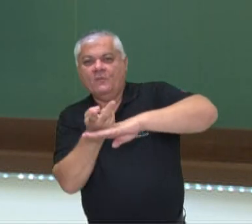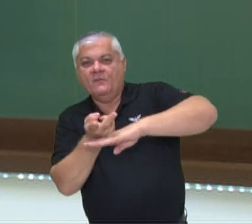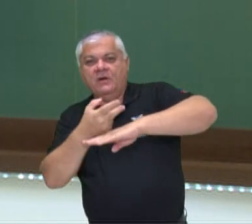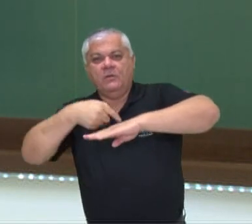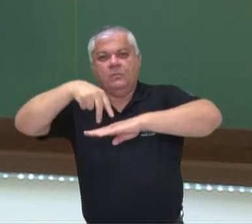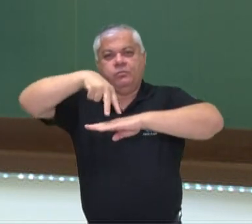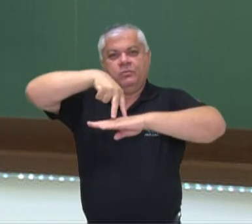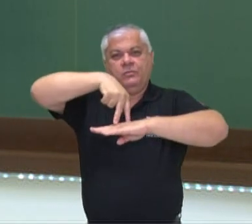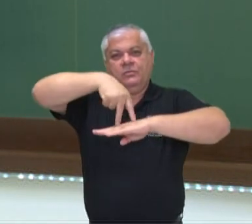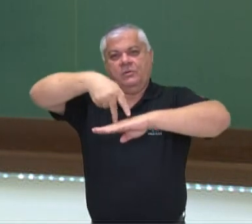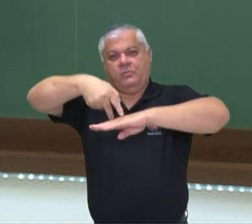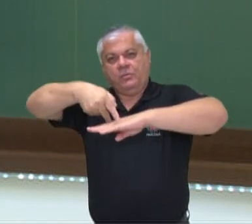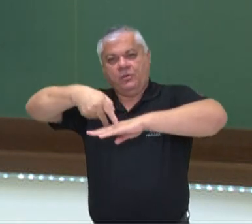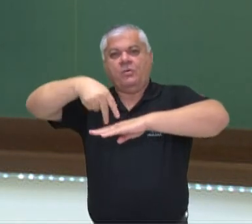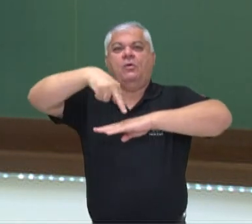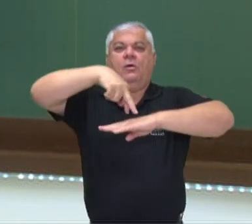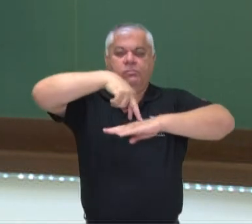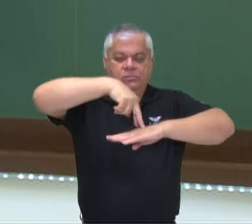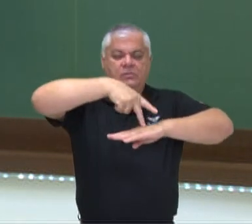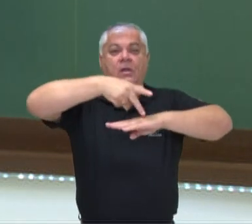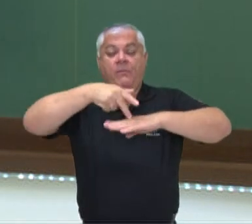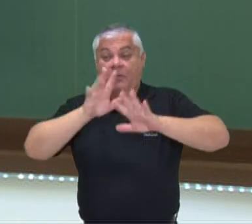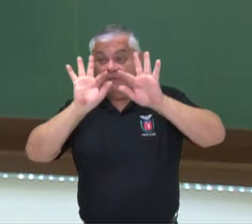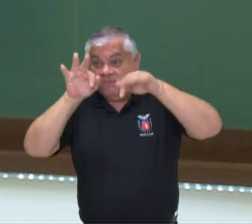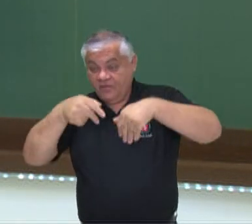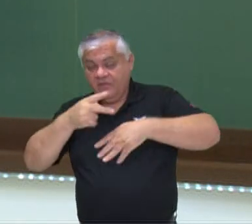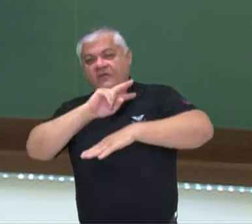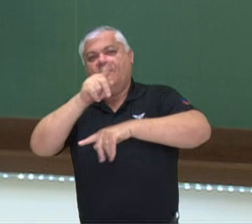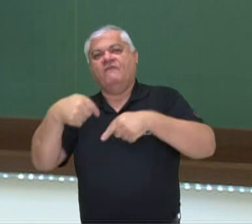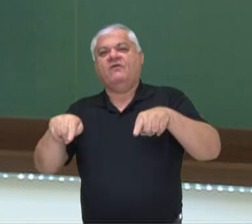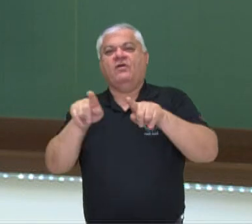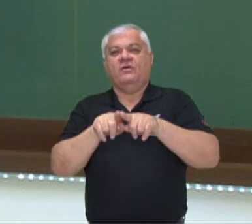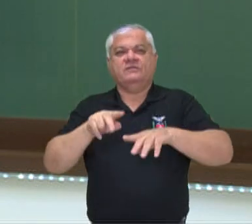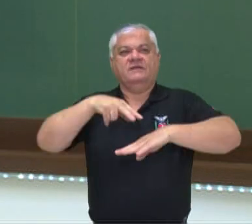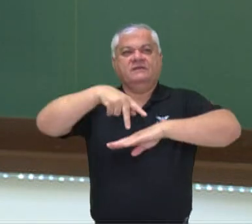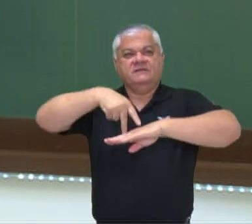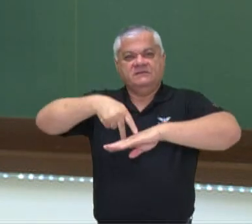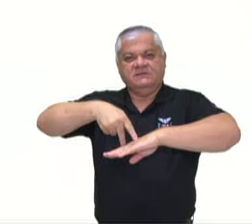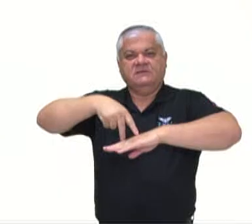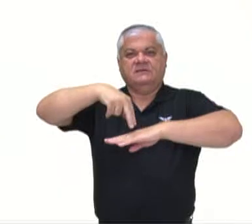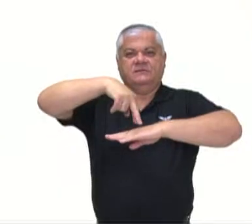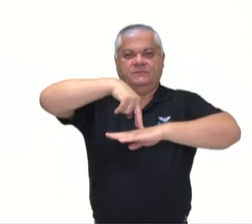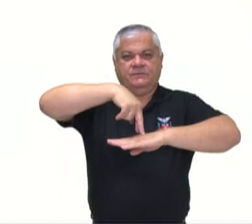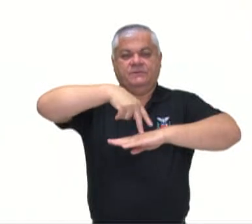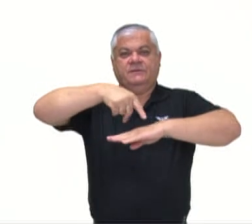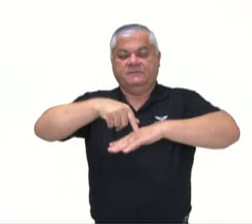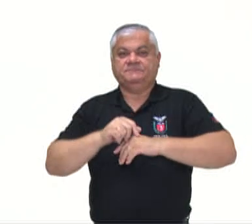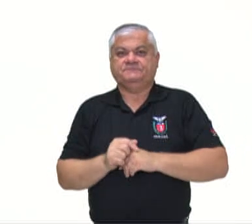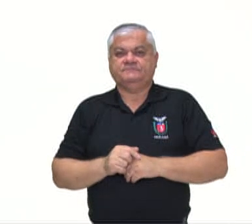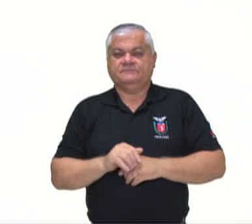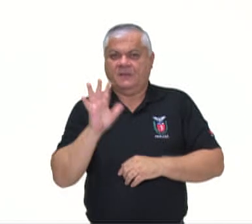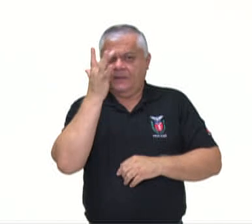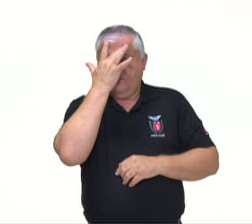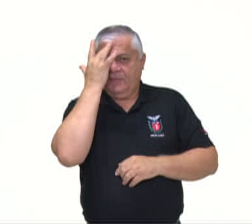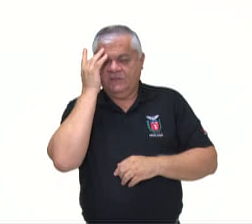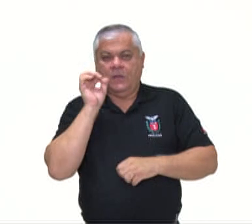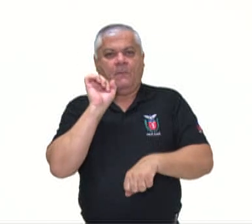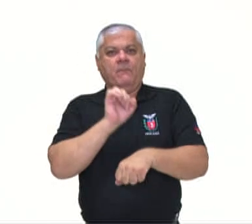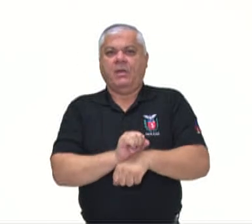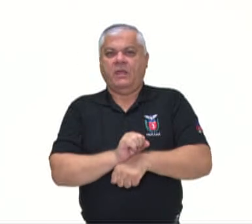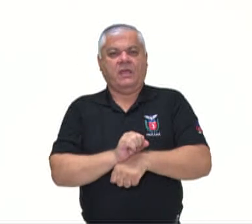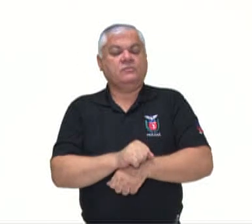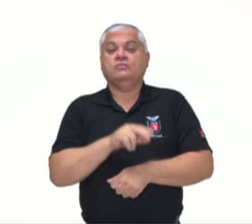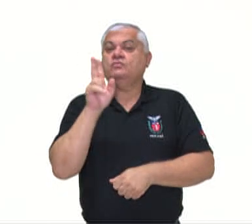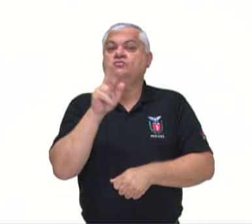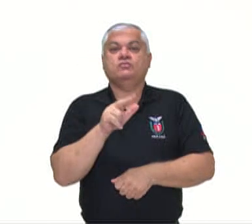final desse movimento, você continua na ginga, tá bom? Os jogadores nunca estão parados e isso